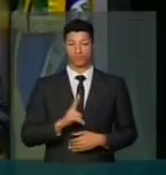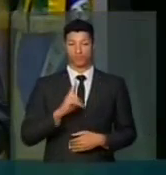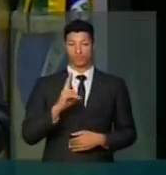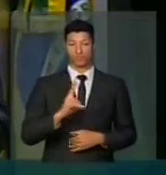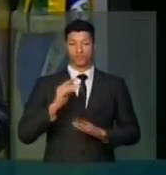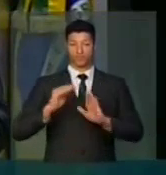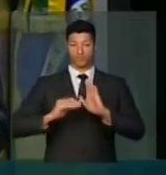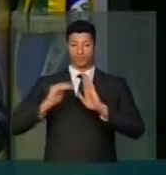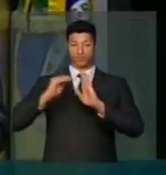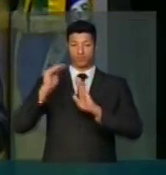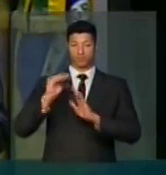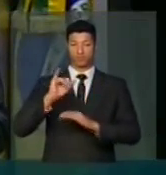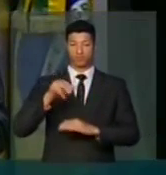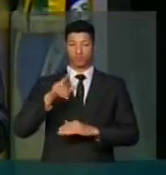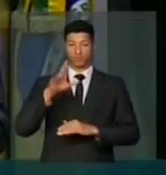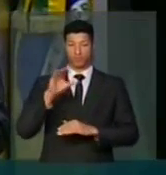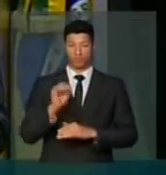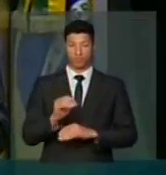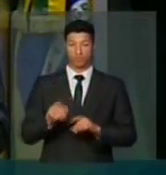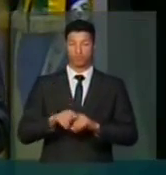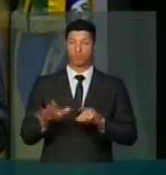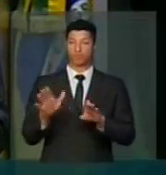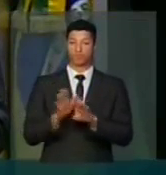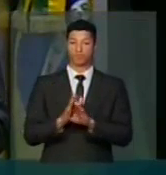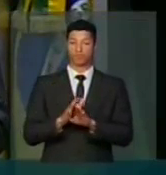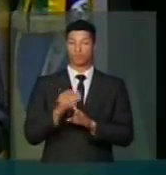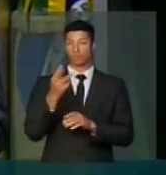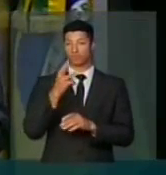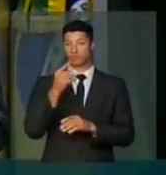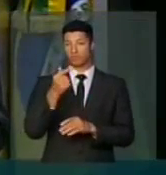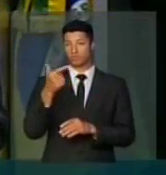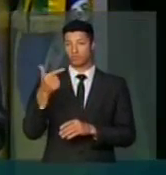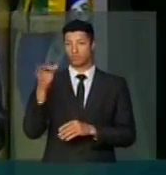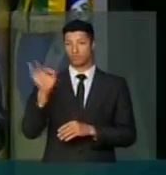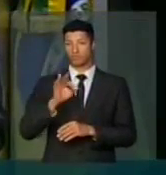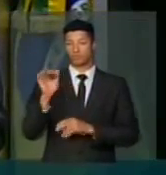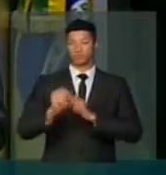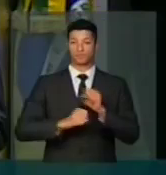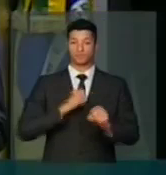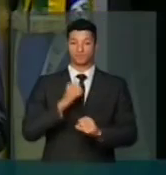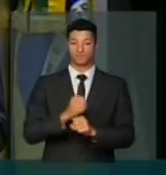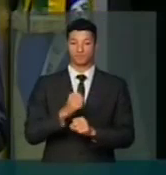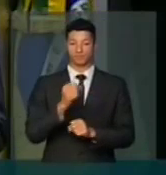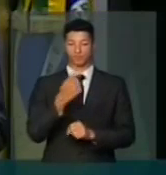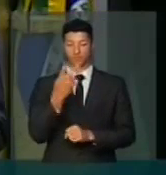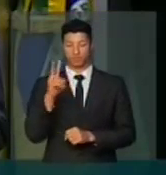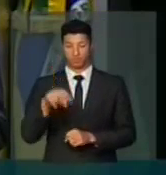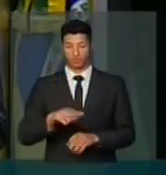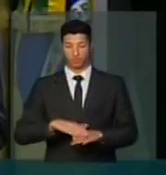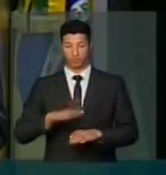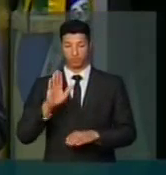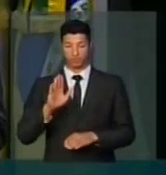subir. Os juros com cartão de crédito chegam a 372% ao ano. São cada vez